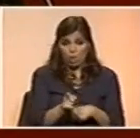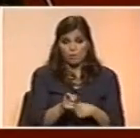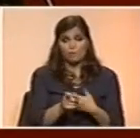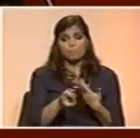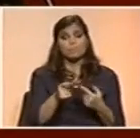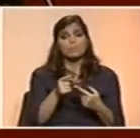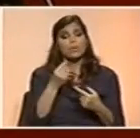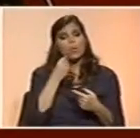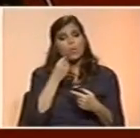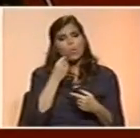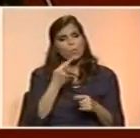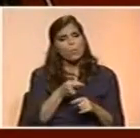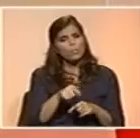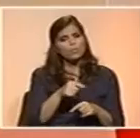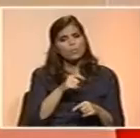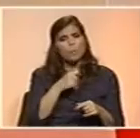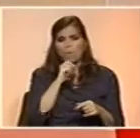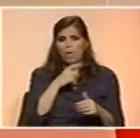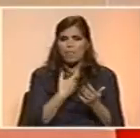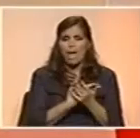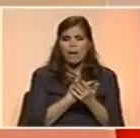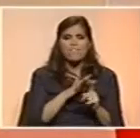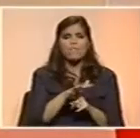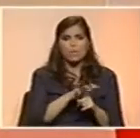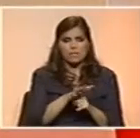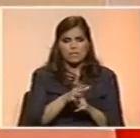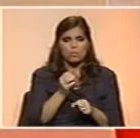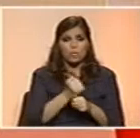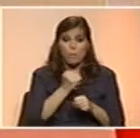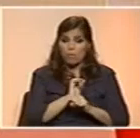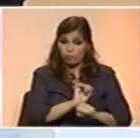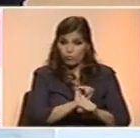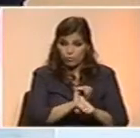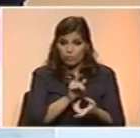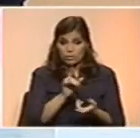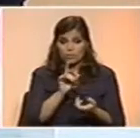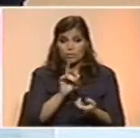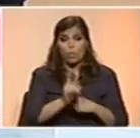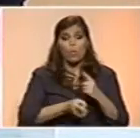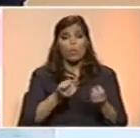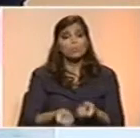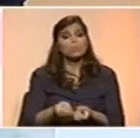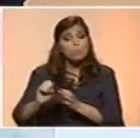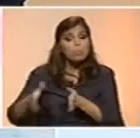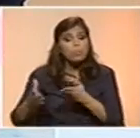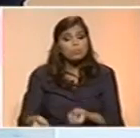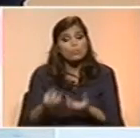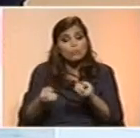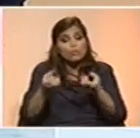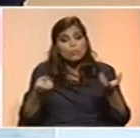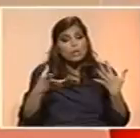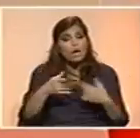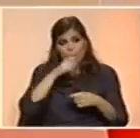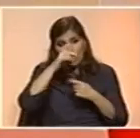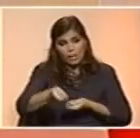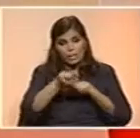que ponto isto pode ter influência depois também no vosso trabalho e naquilo que é produzido em termos agrícolas? Boa tarde. Ou